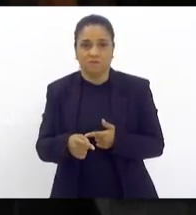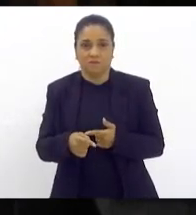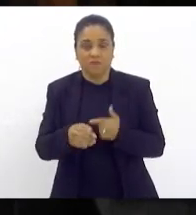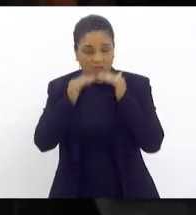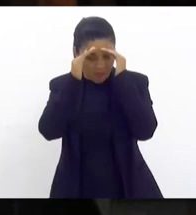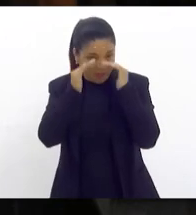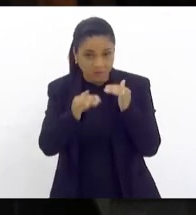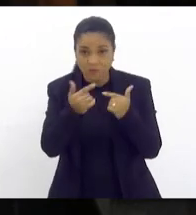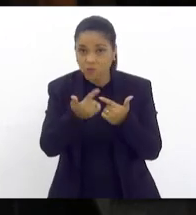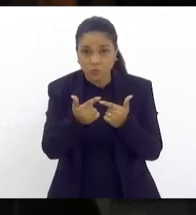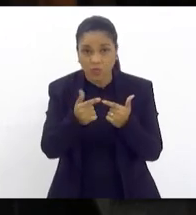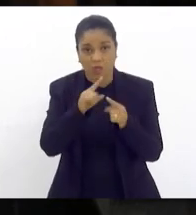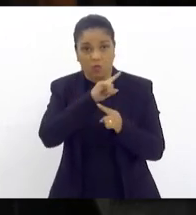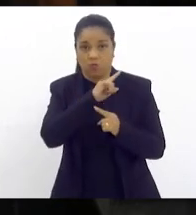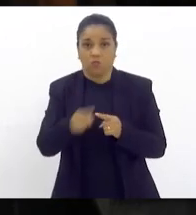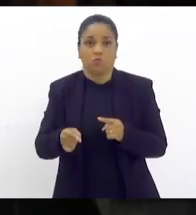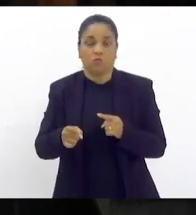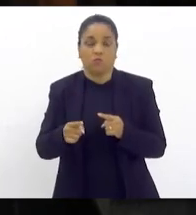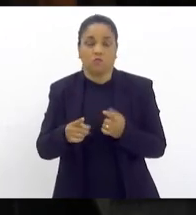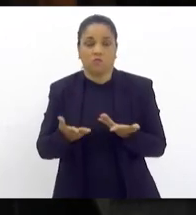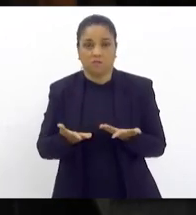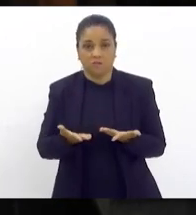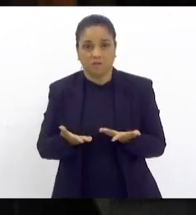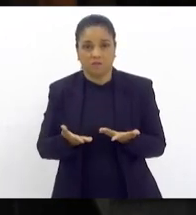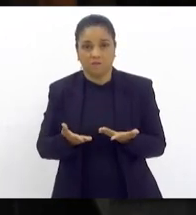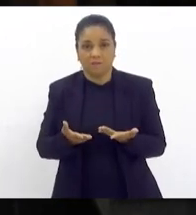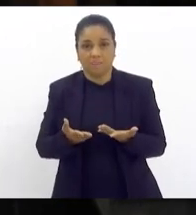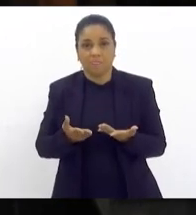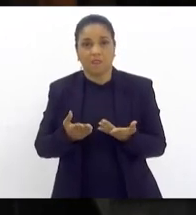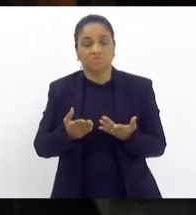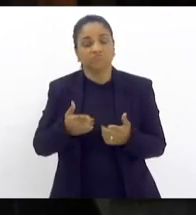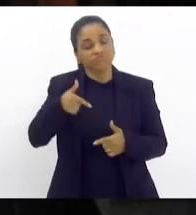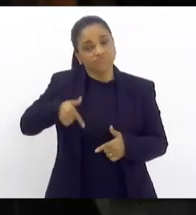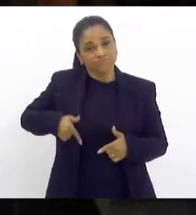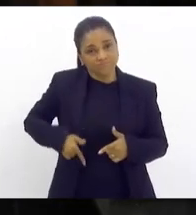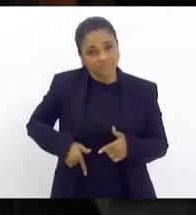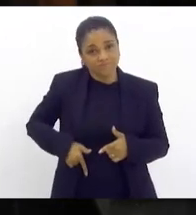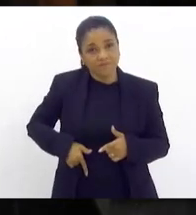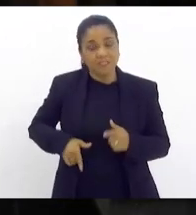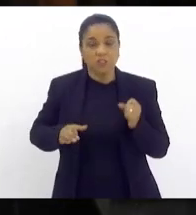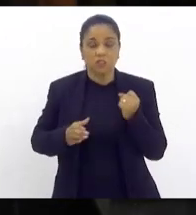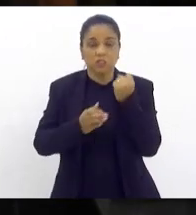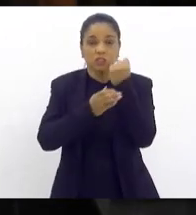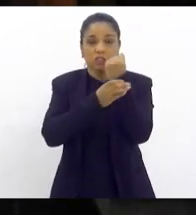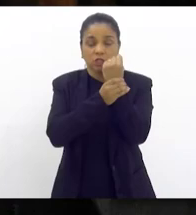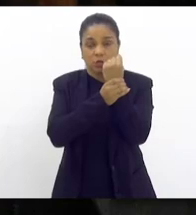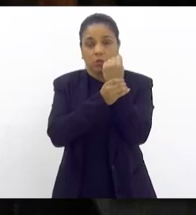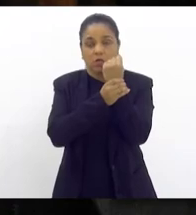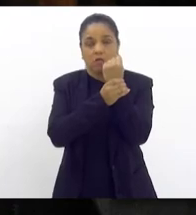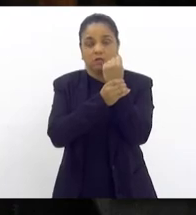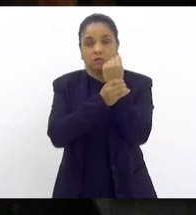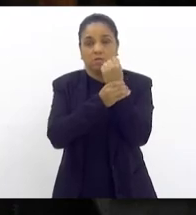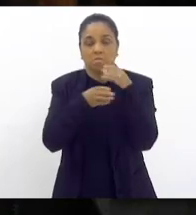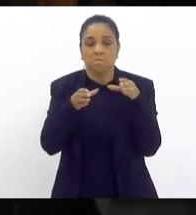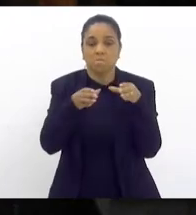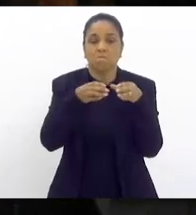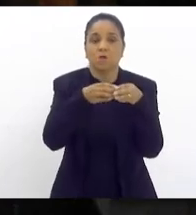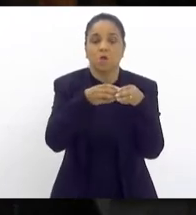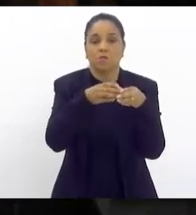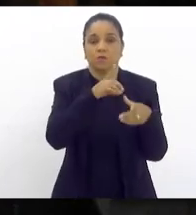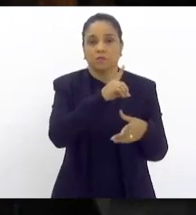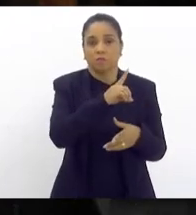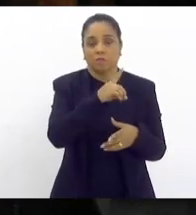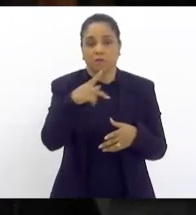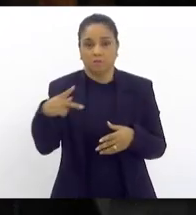ressalvado o porte arma dos Servidores do departamento de segurança quando em serviço em kombi